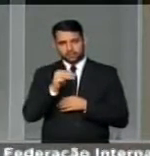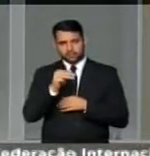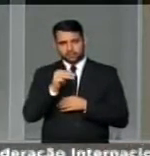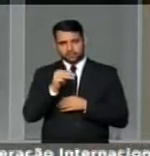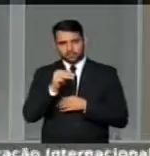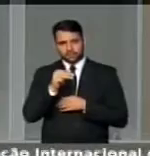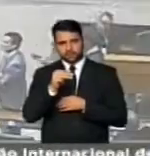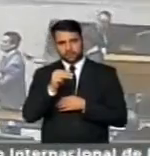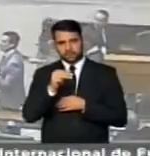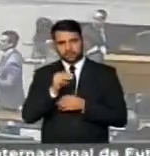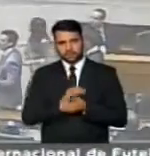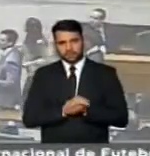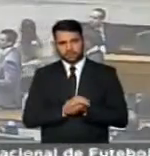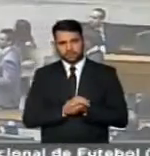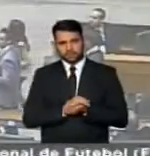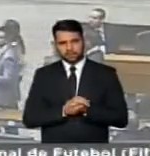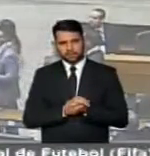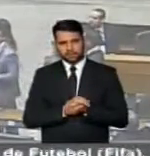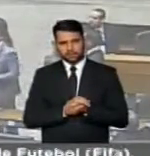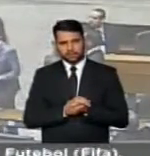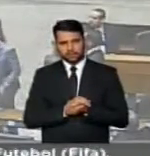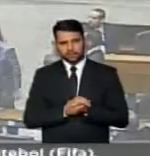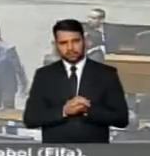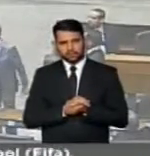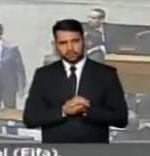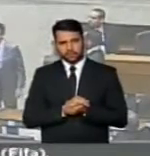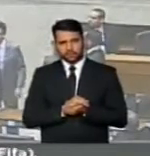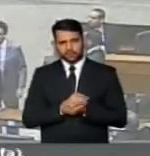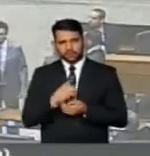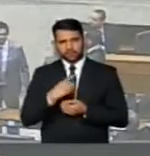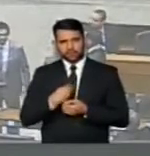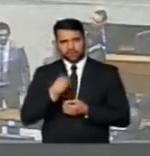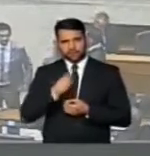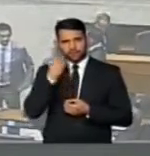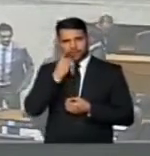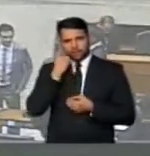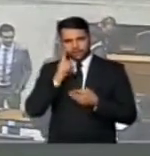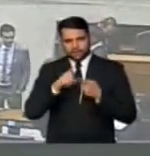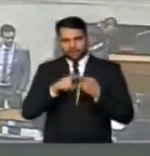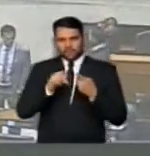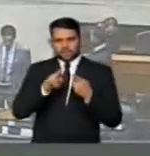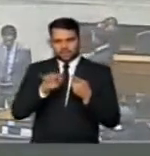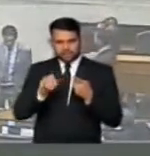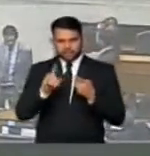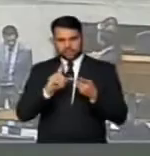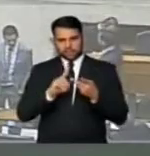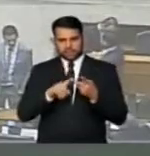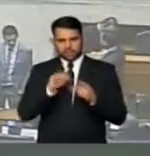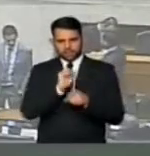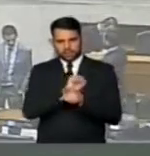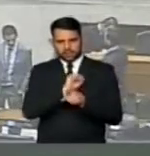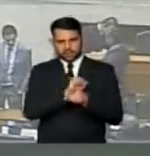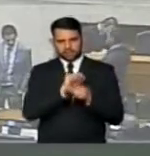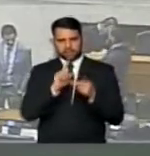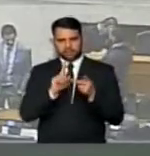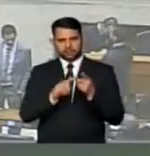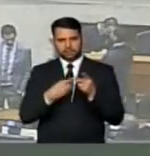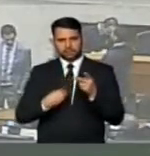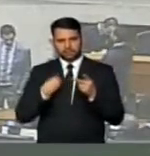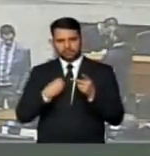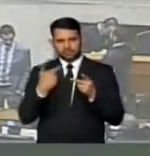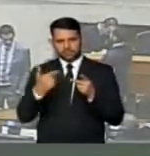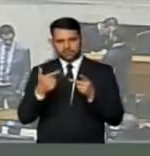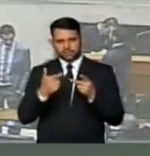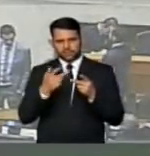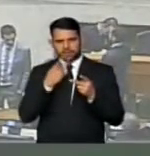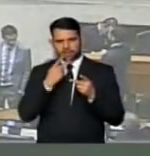eu logicamente... Eu só vou concluir depois, presidente. Eu sei, deputado, 30 segundos. Nós temos o deputado Paes Landim, que já está também aguardando na tribuna, e temos o